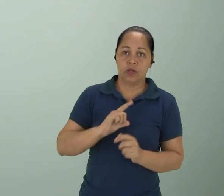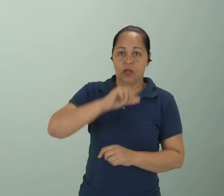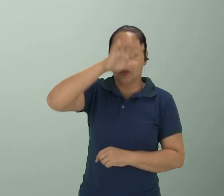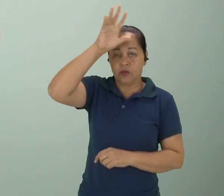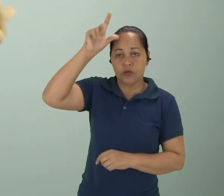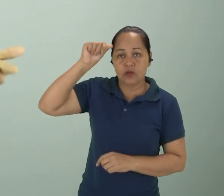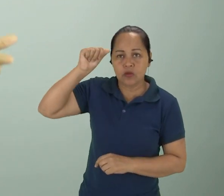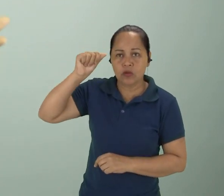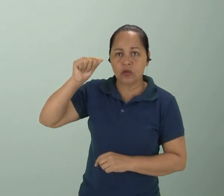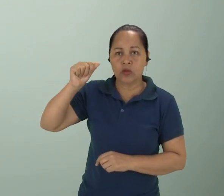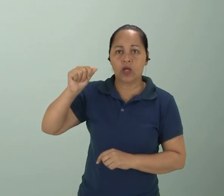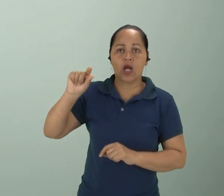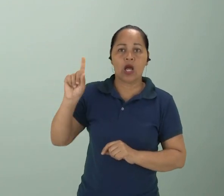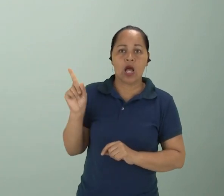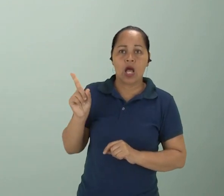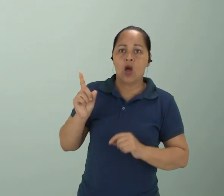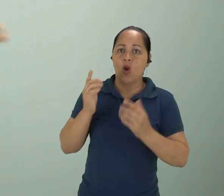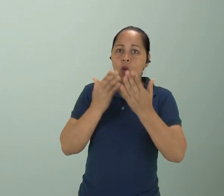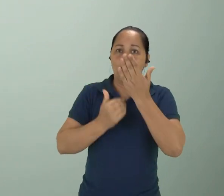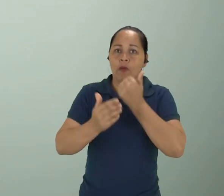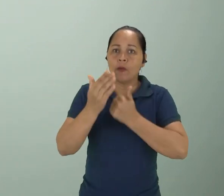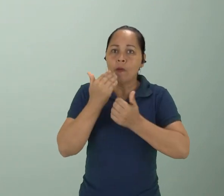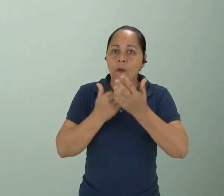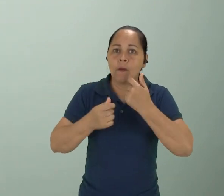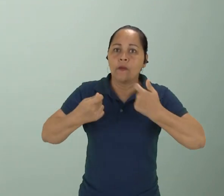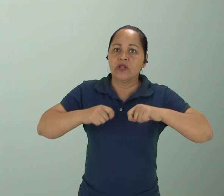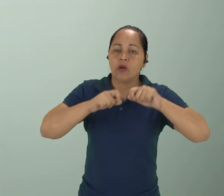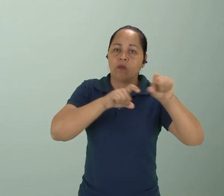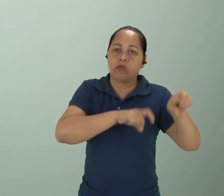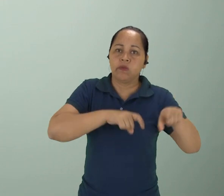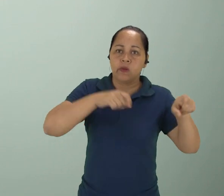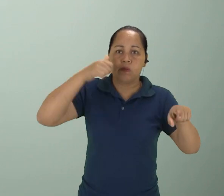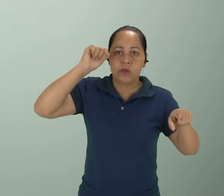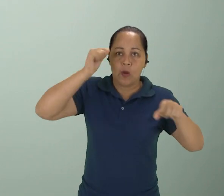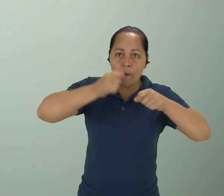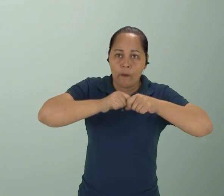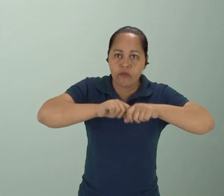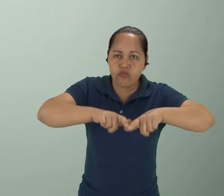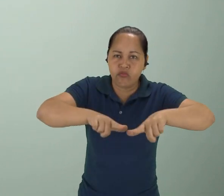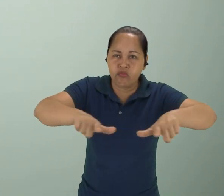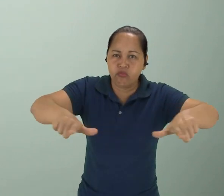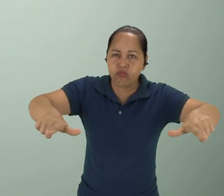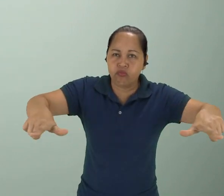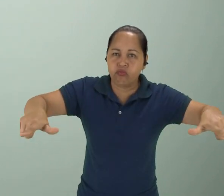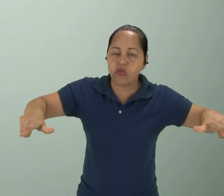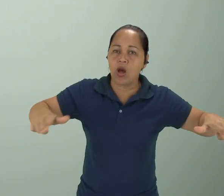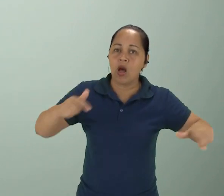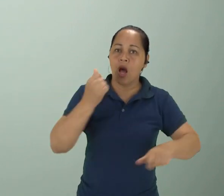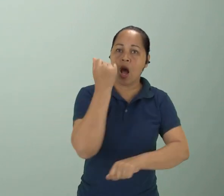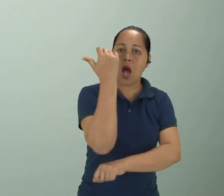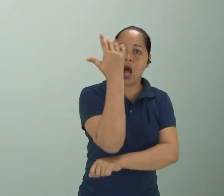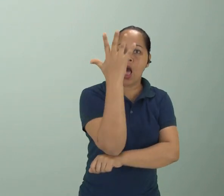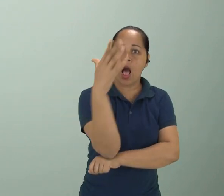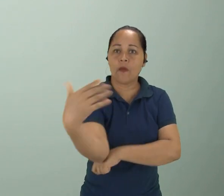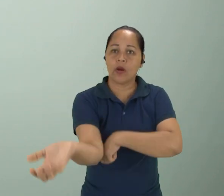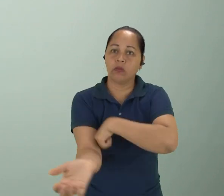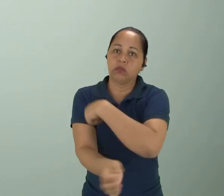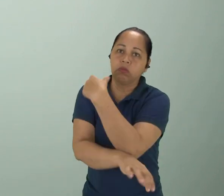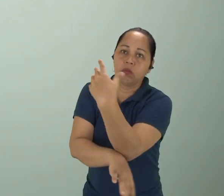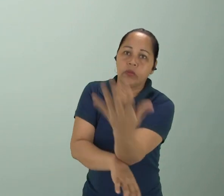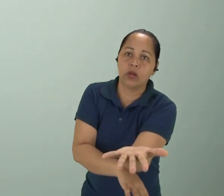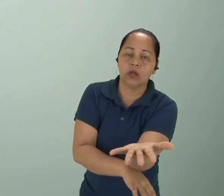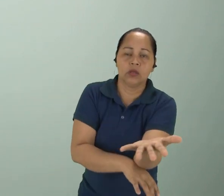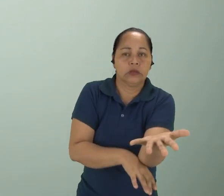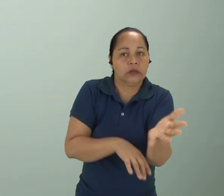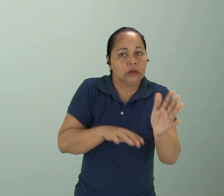amazônia é uma potência alimentar precisamos expandir a agricultura na amazônia para isso derrubar as árvores a um outro argumento